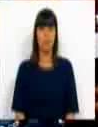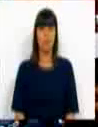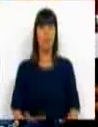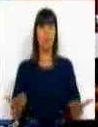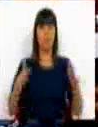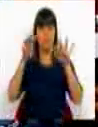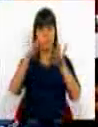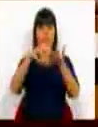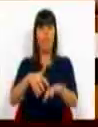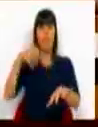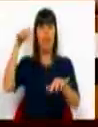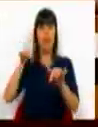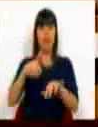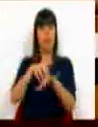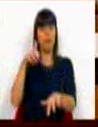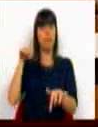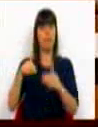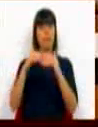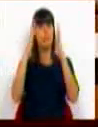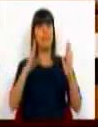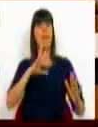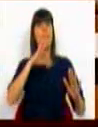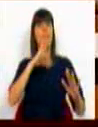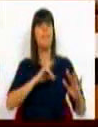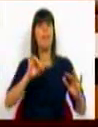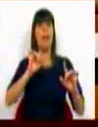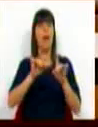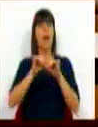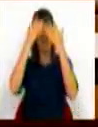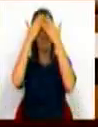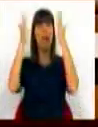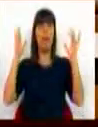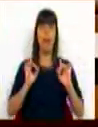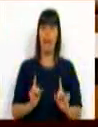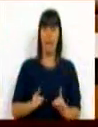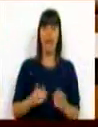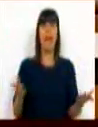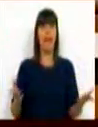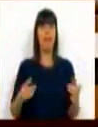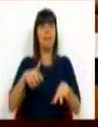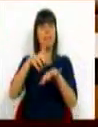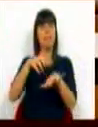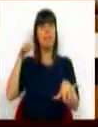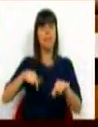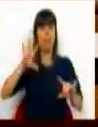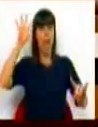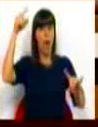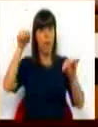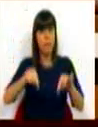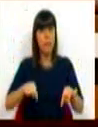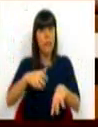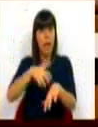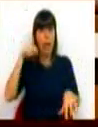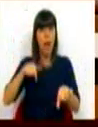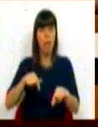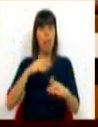O Parlamento é a casa-mãe da democracia. O que no Parlamento acontece